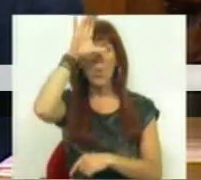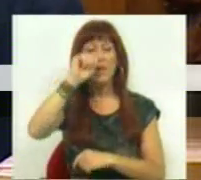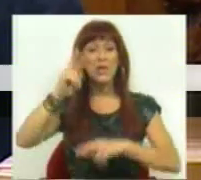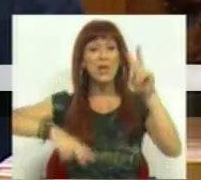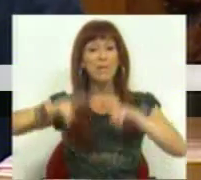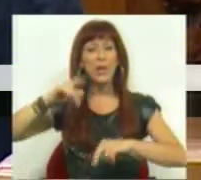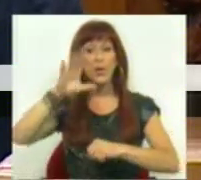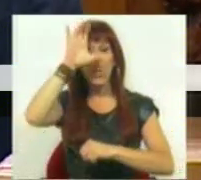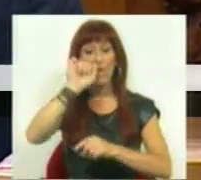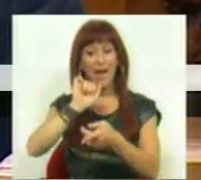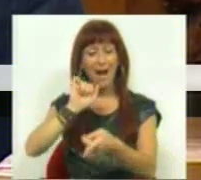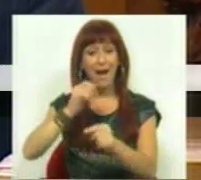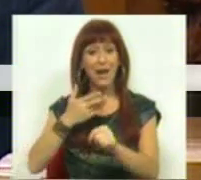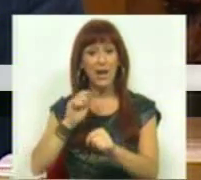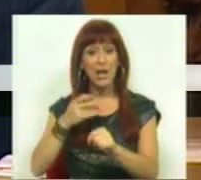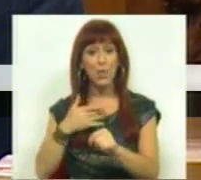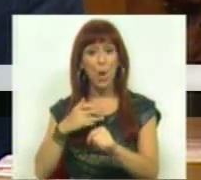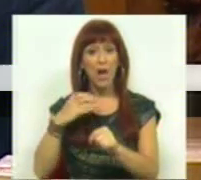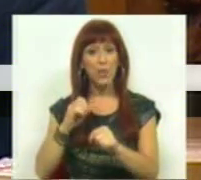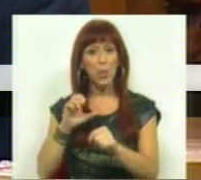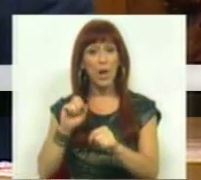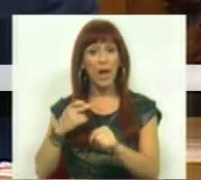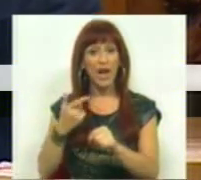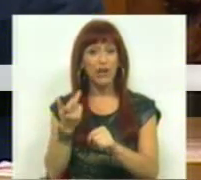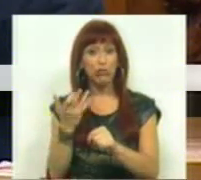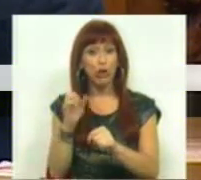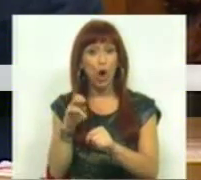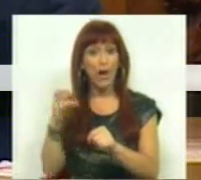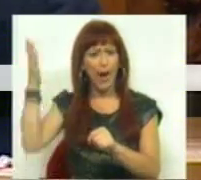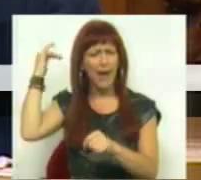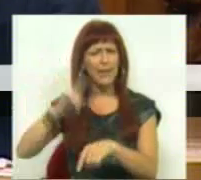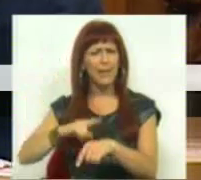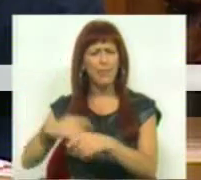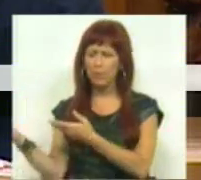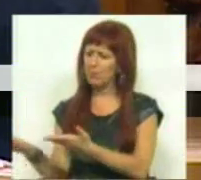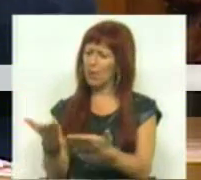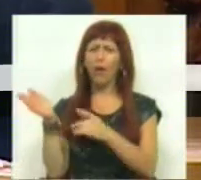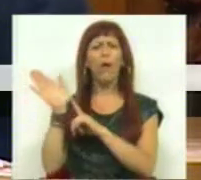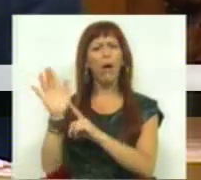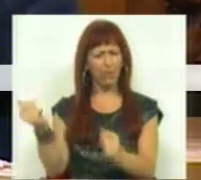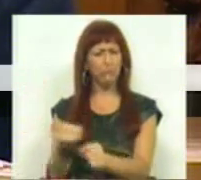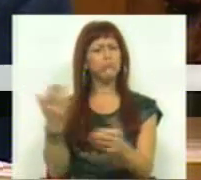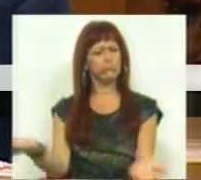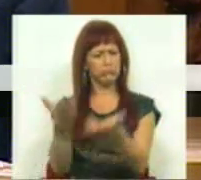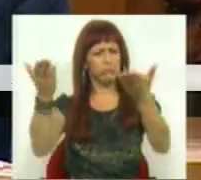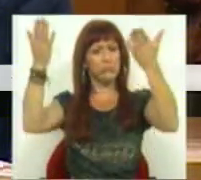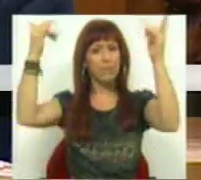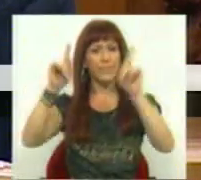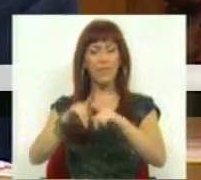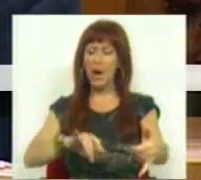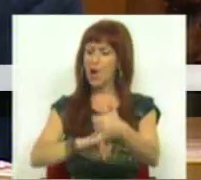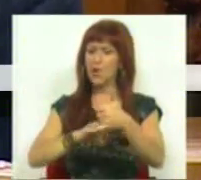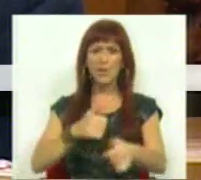das Finanças deste Governo, Eduardo Catroga. Apresentado na altura como o exemplo de dinamismo da maior